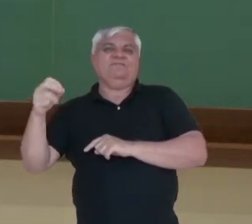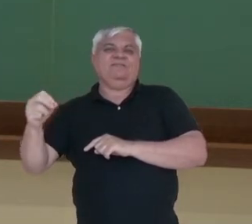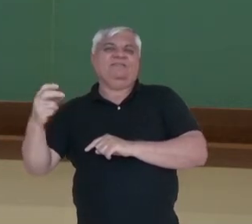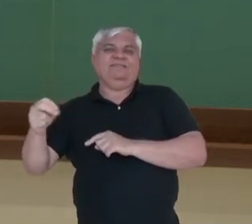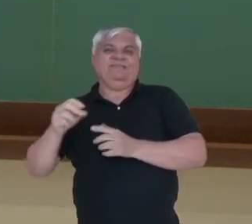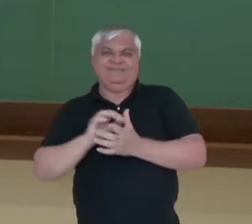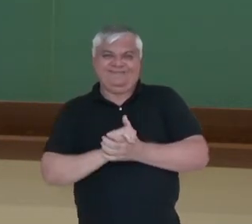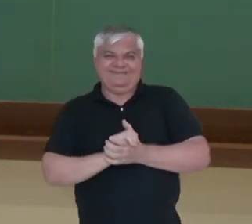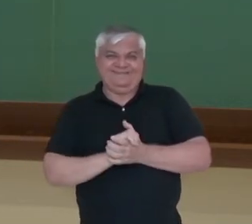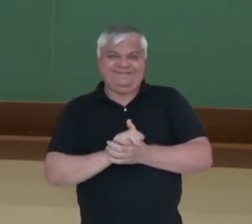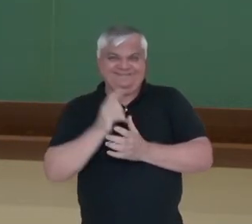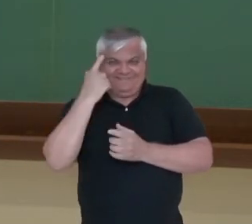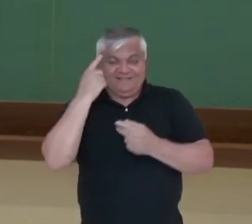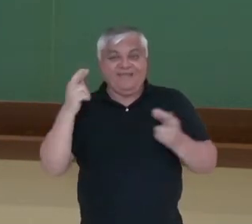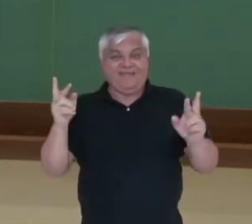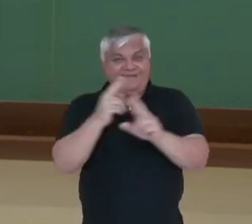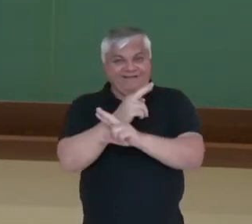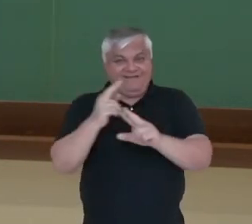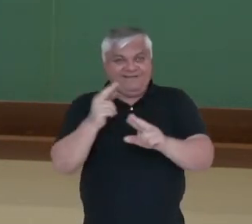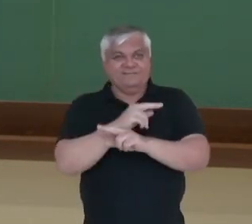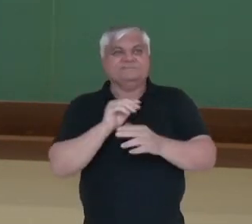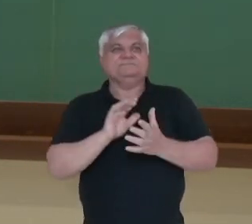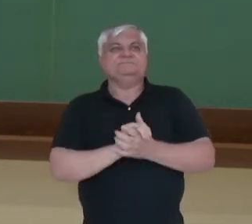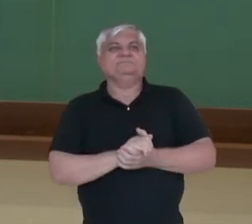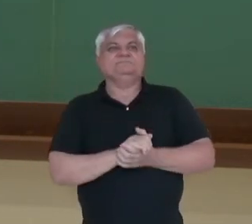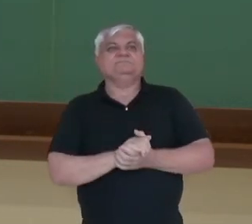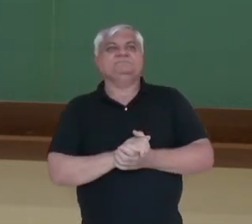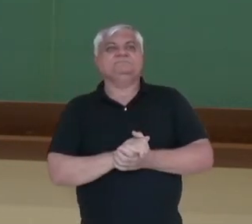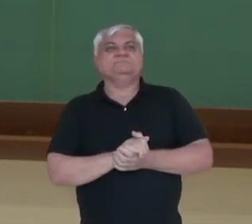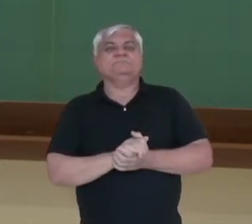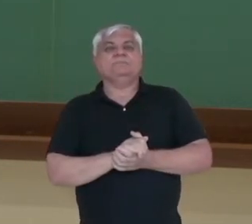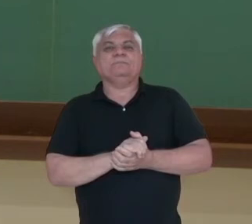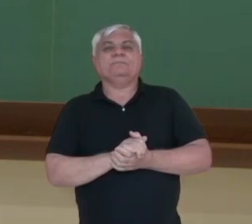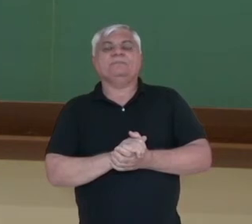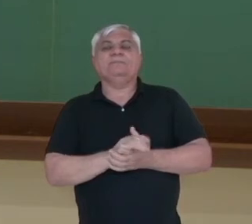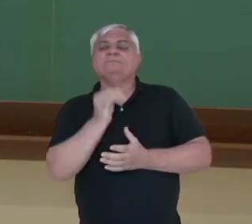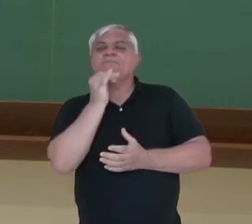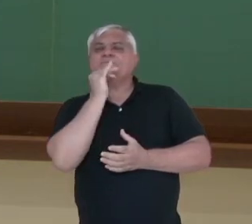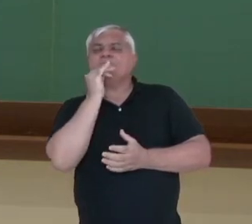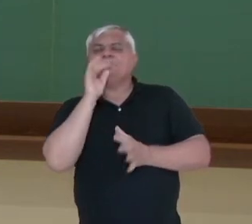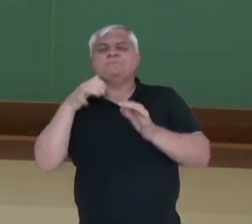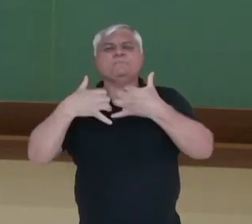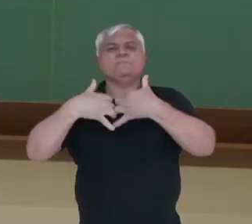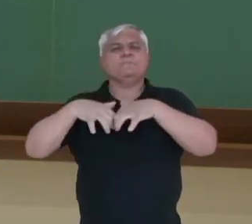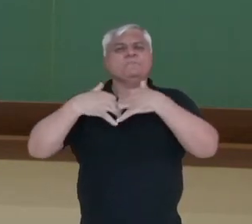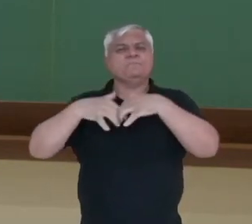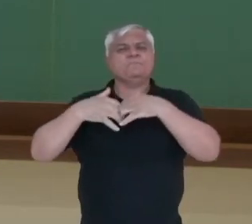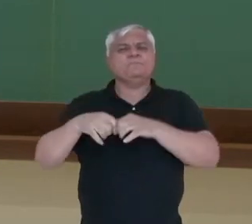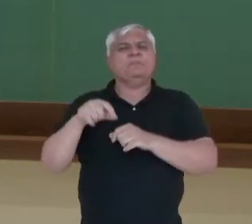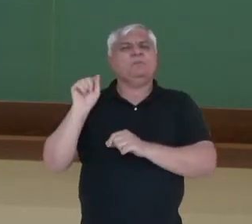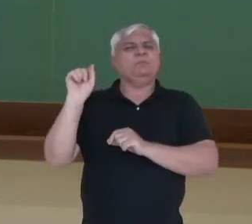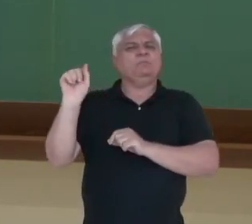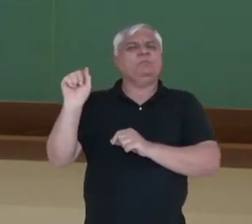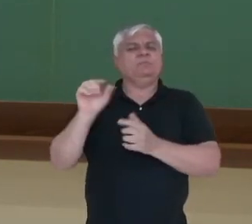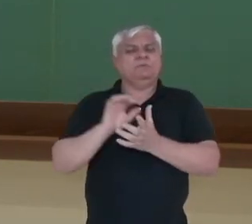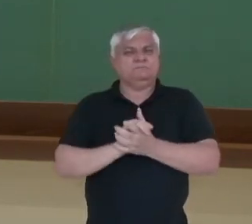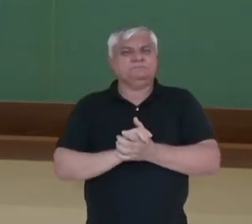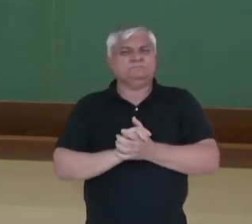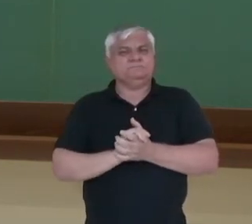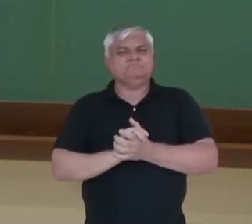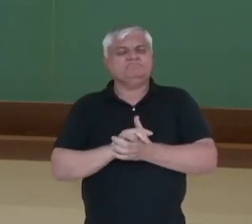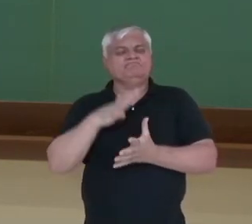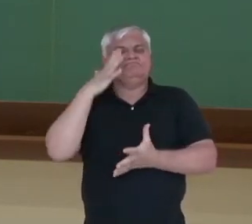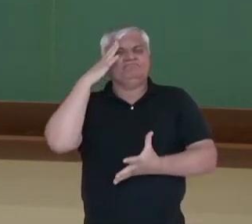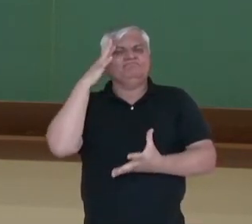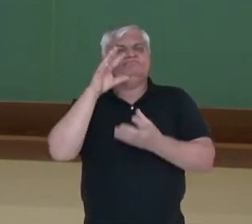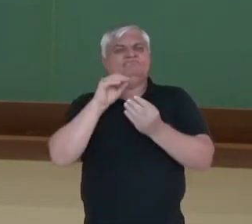duas relações que nós observamos aqui, tá? Então, refletindo sobre isso, nós podemos concluir